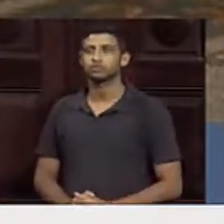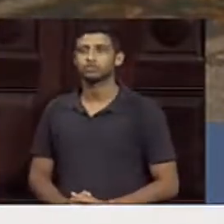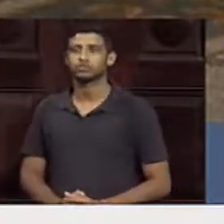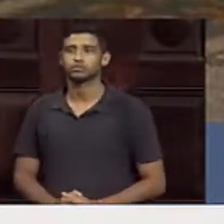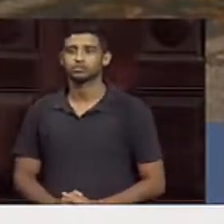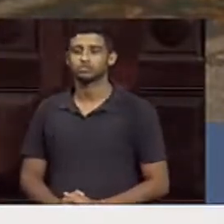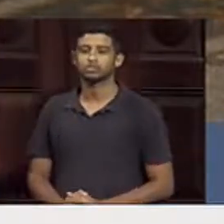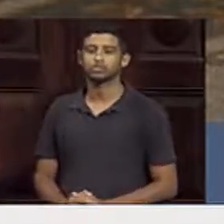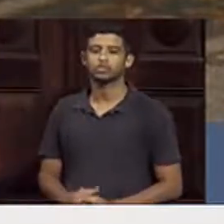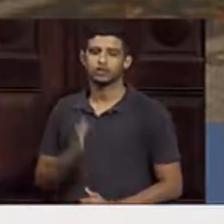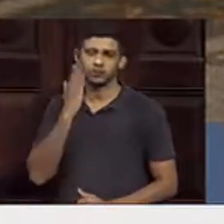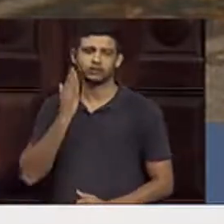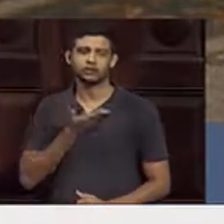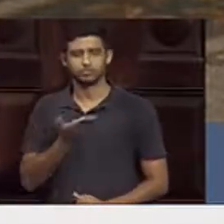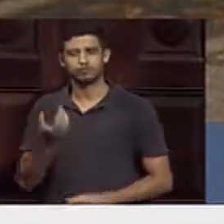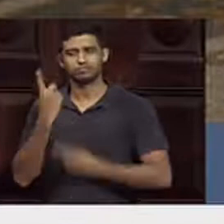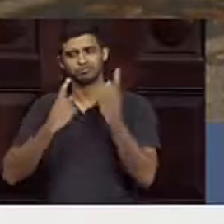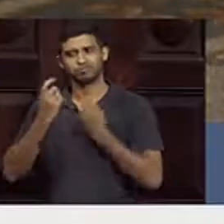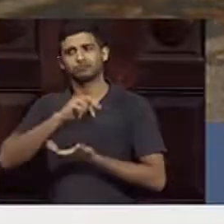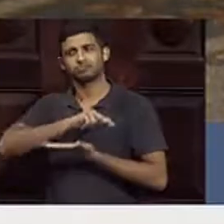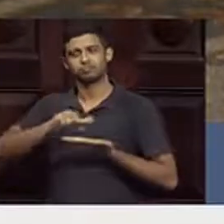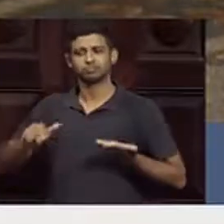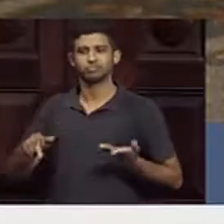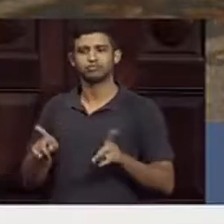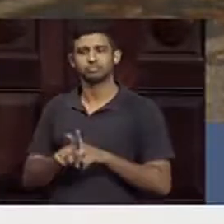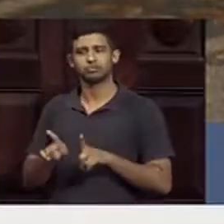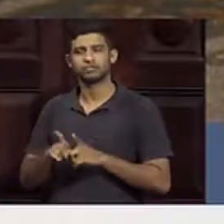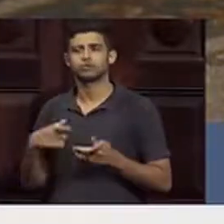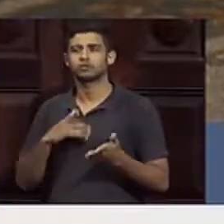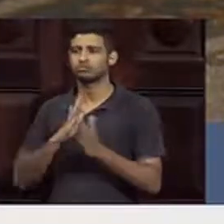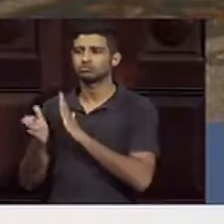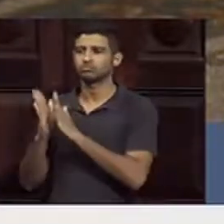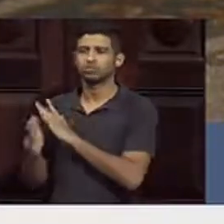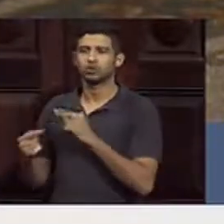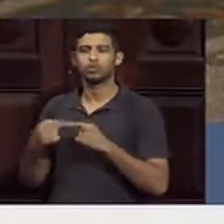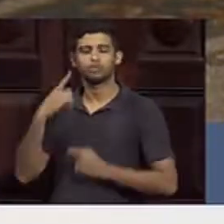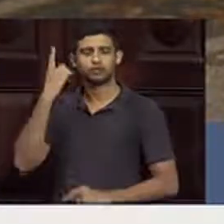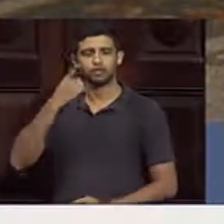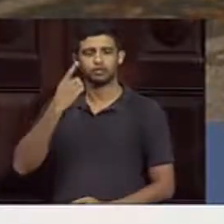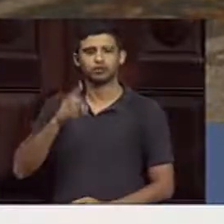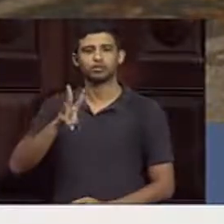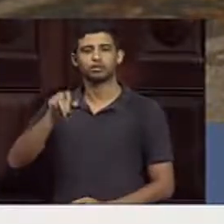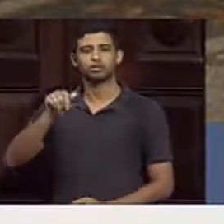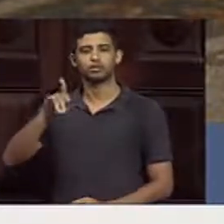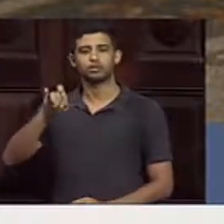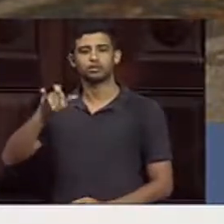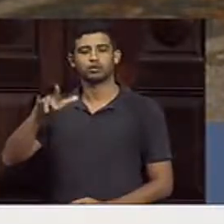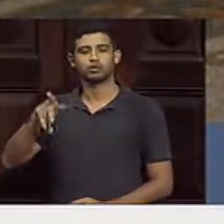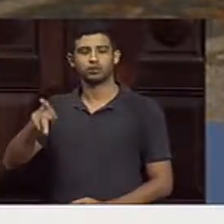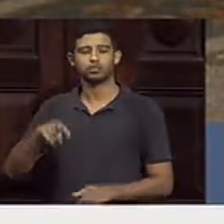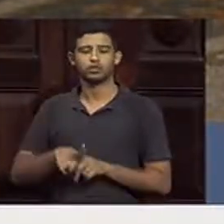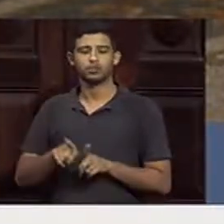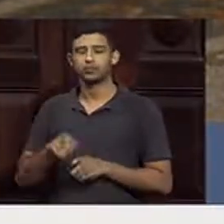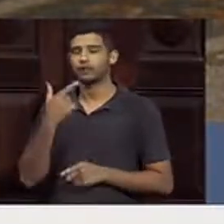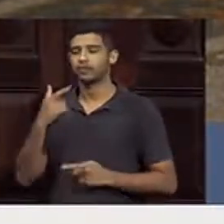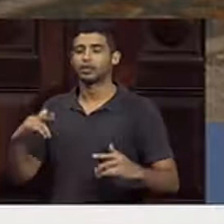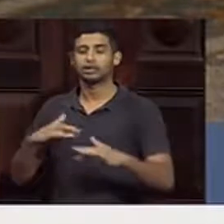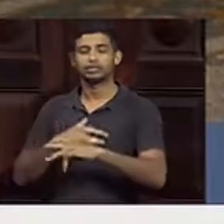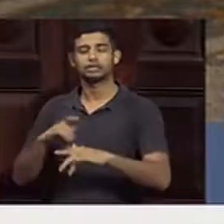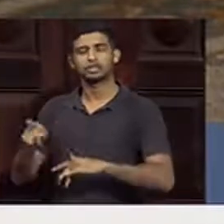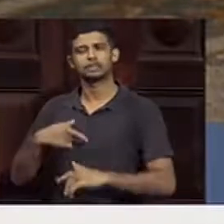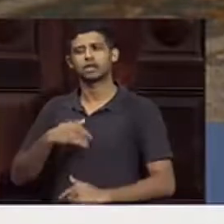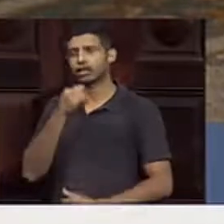preocupações. Niterói é uma cidade, já fui gestor da rede, deputado Valdec também, é uma das cidades que tem